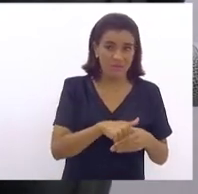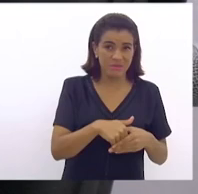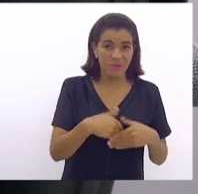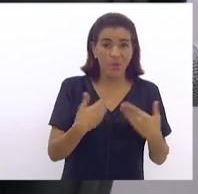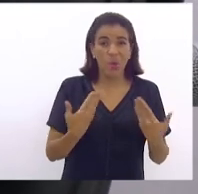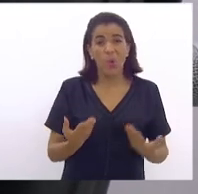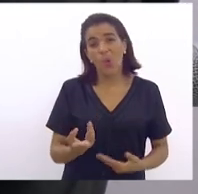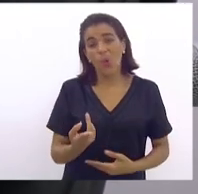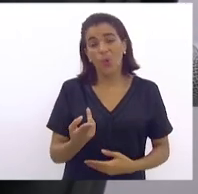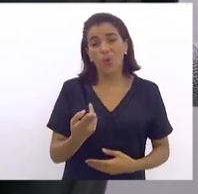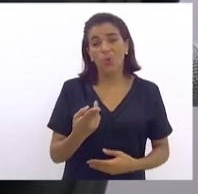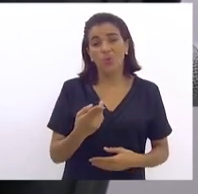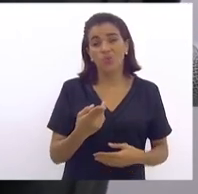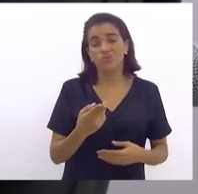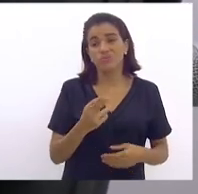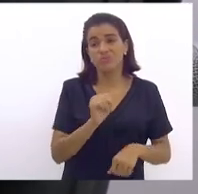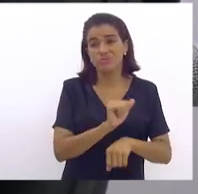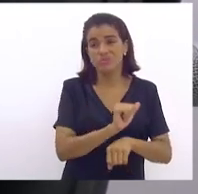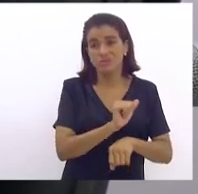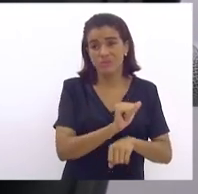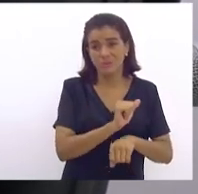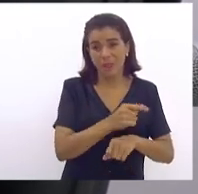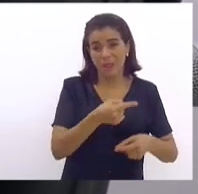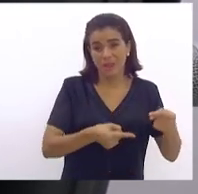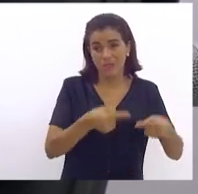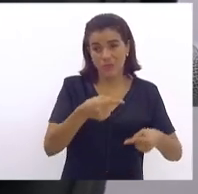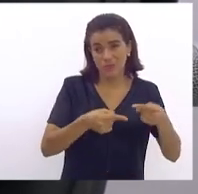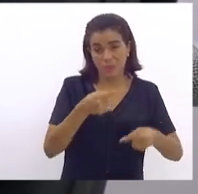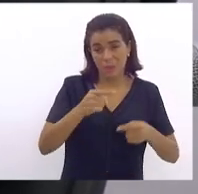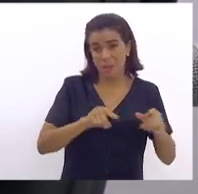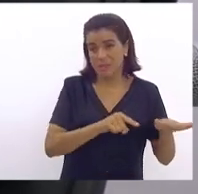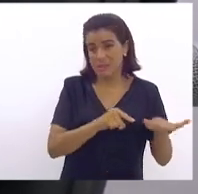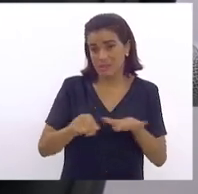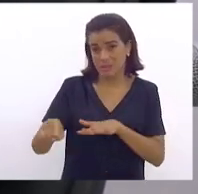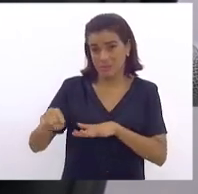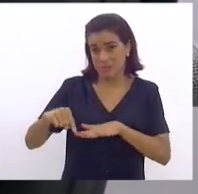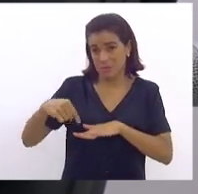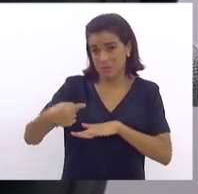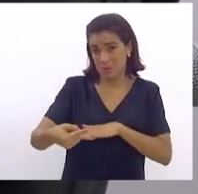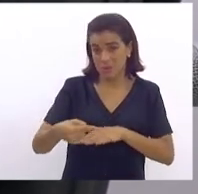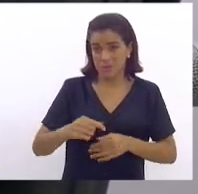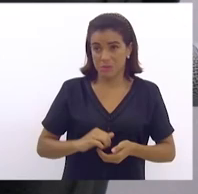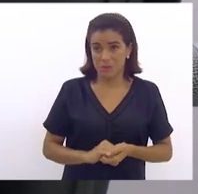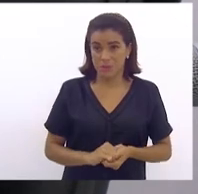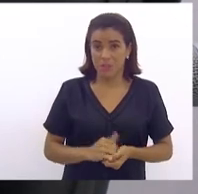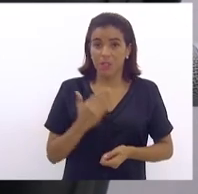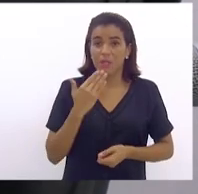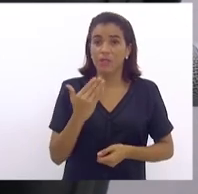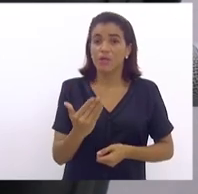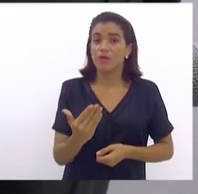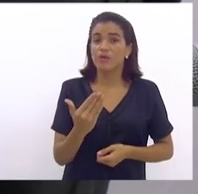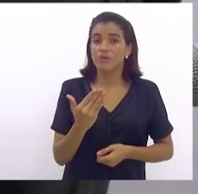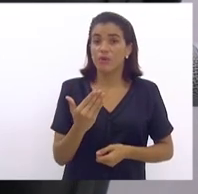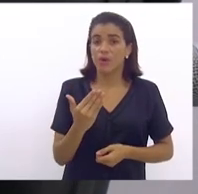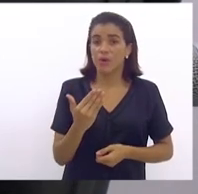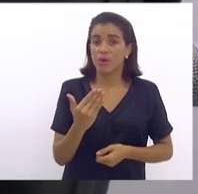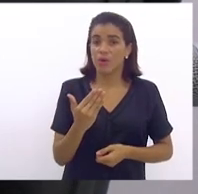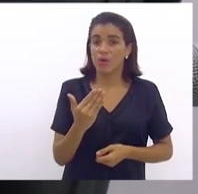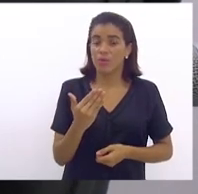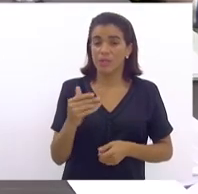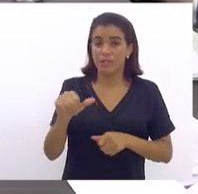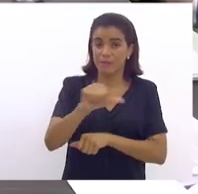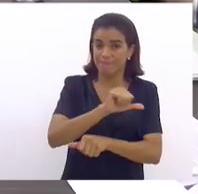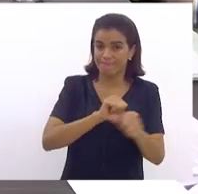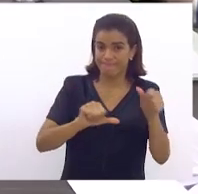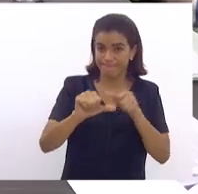essas discussões sobre emendas que podem levar mais para a próxima. Então, eu só ia pedir. Tem um nosso, só pedir para inversão.